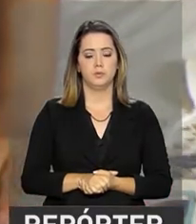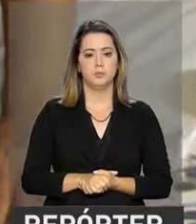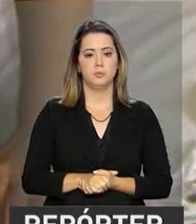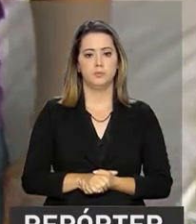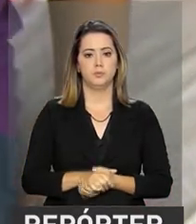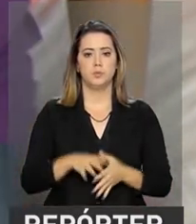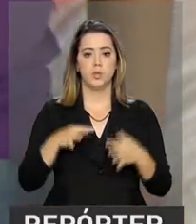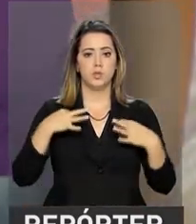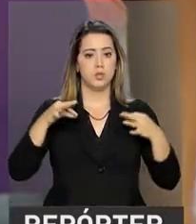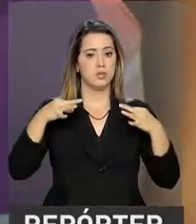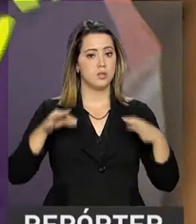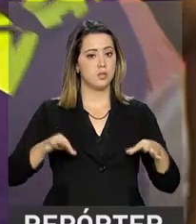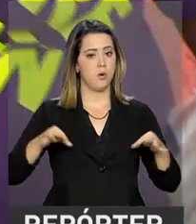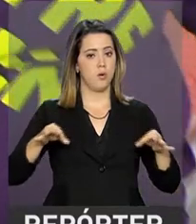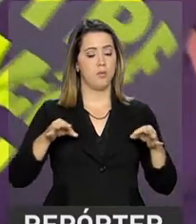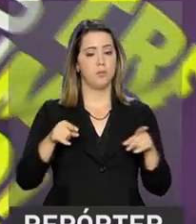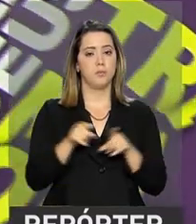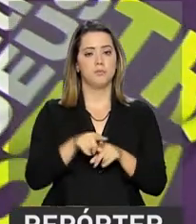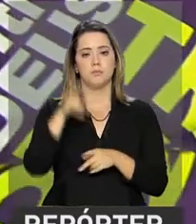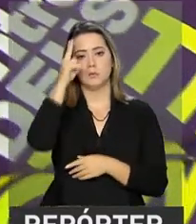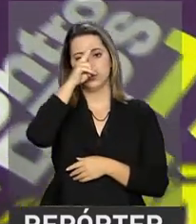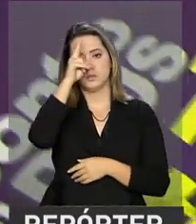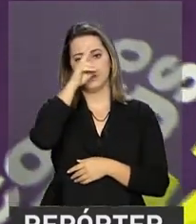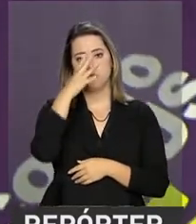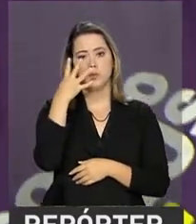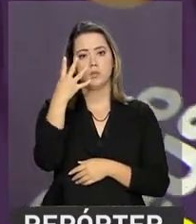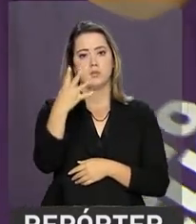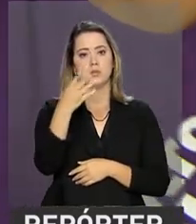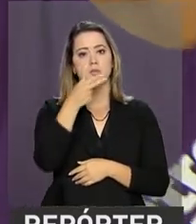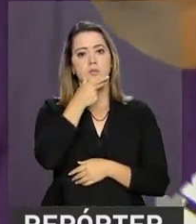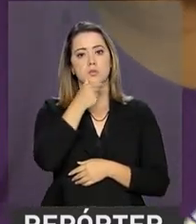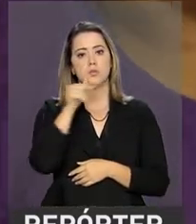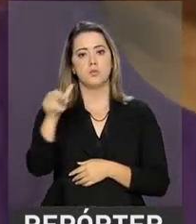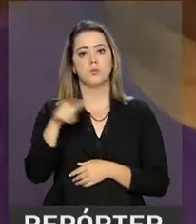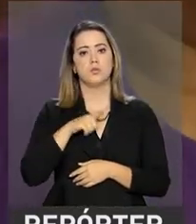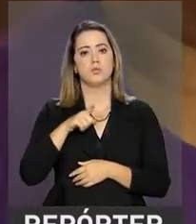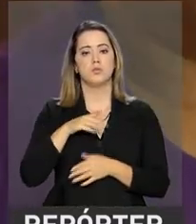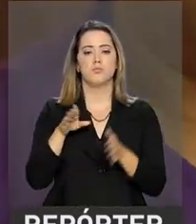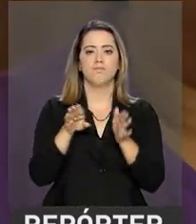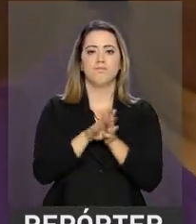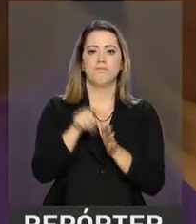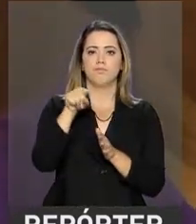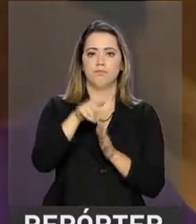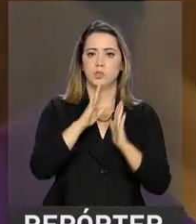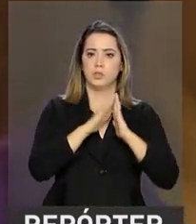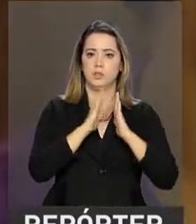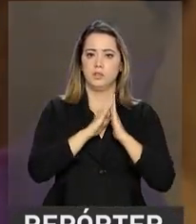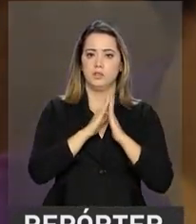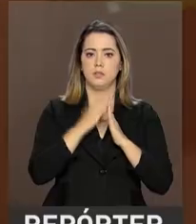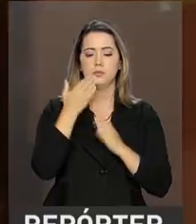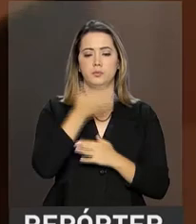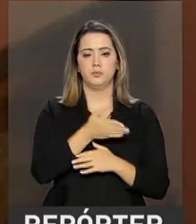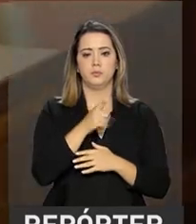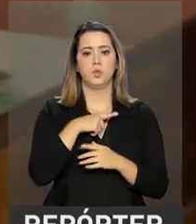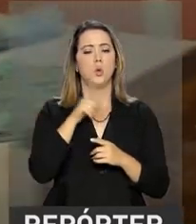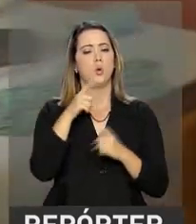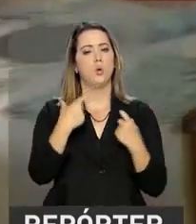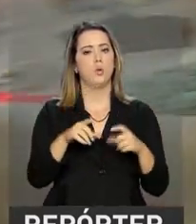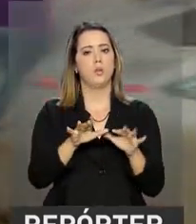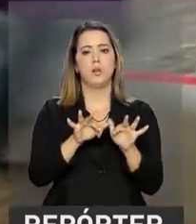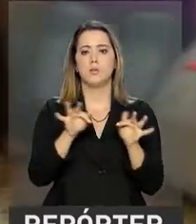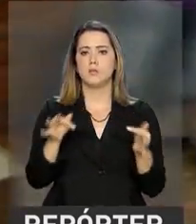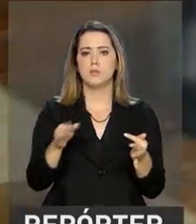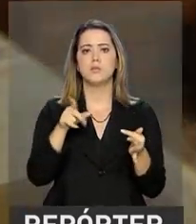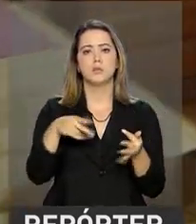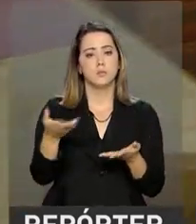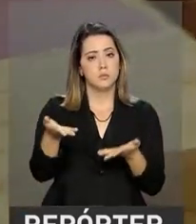Nas roupinhas, a lembrança de 4 irmãs que um dia receberam abrigo na casa de Elizabeth. O lugar simples e